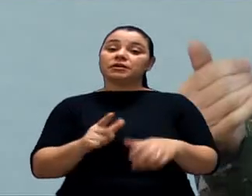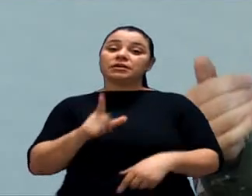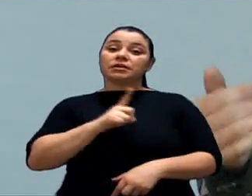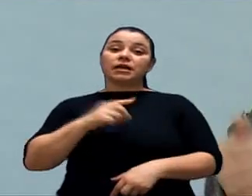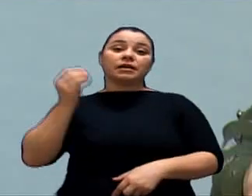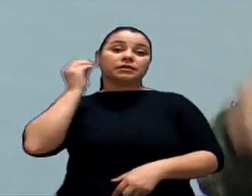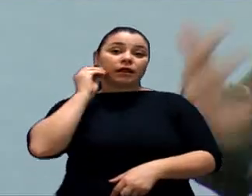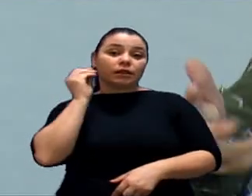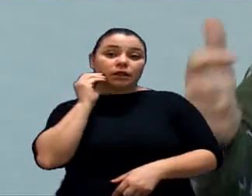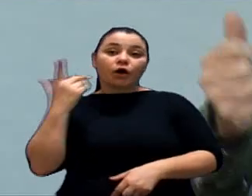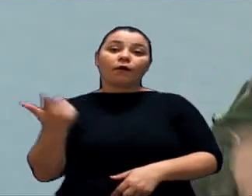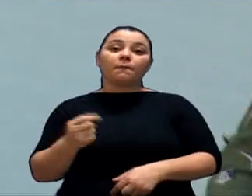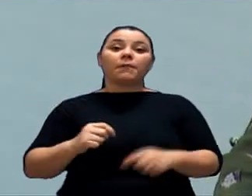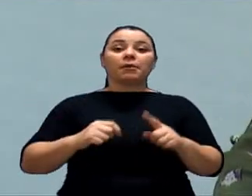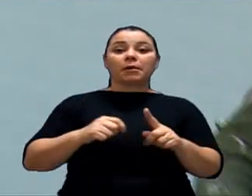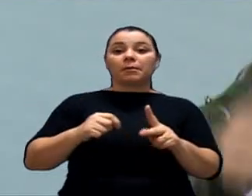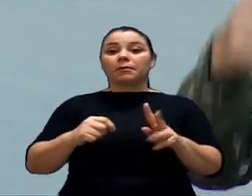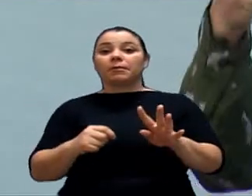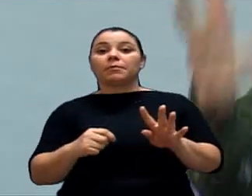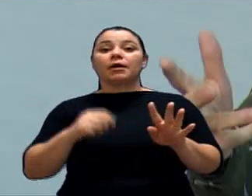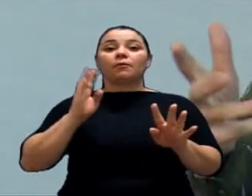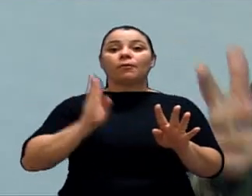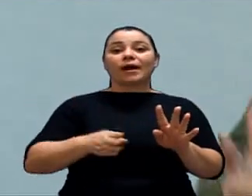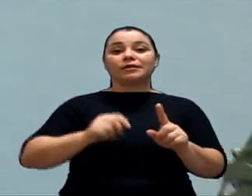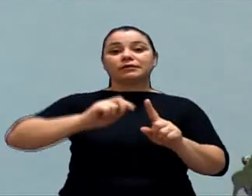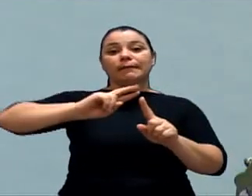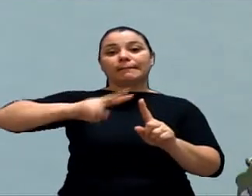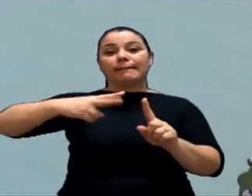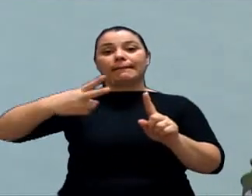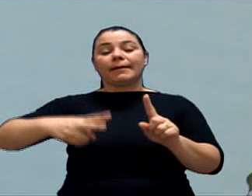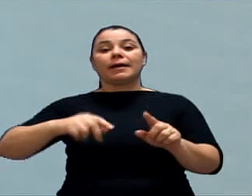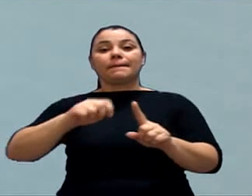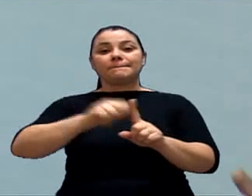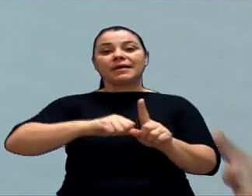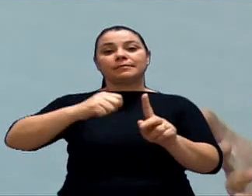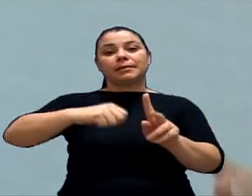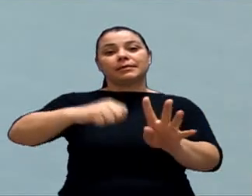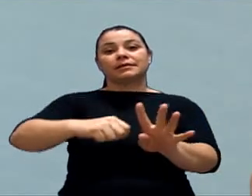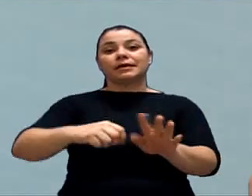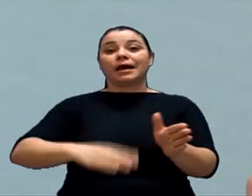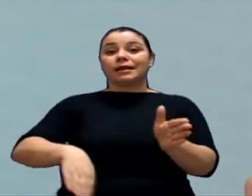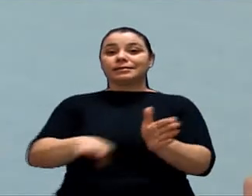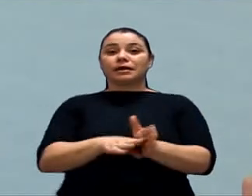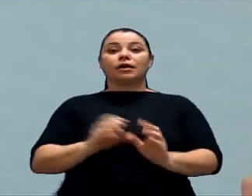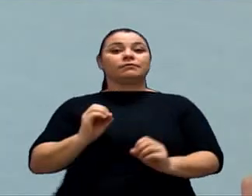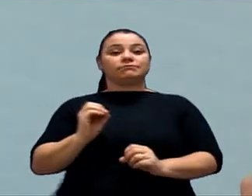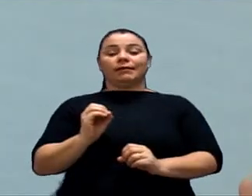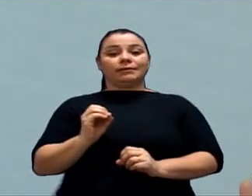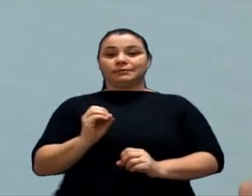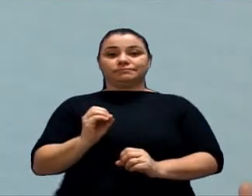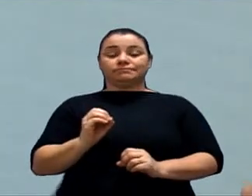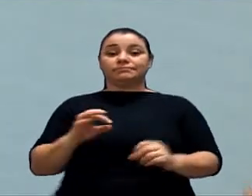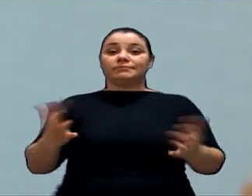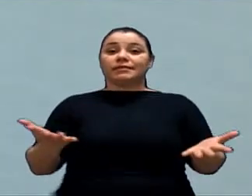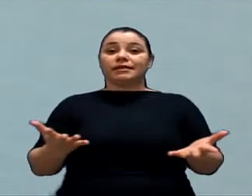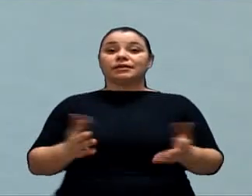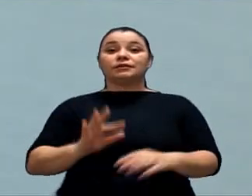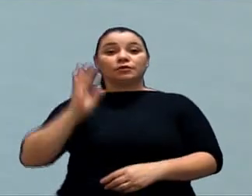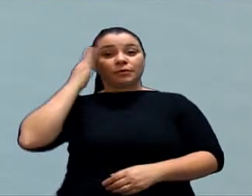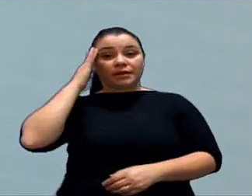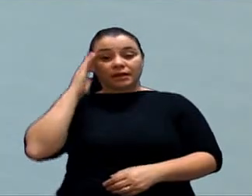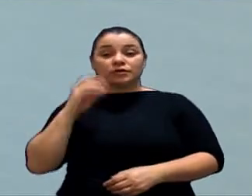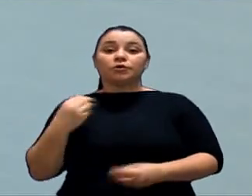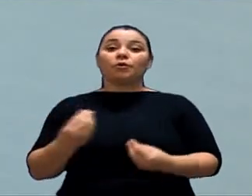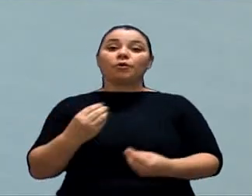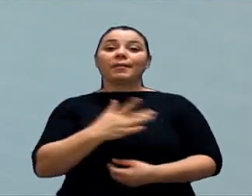tentou aí 4 vezes marcar, já está há meses tentando, e até agora nada de conseguir. Isso é o reflexo de